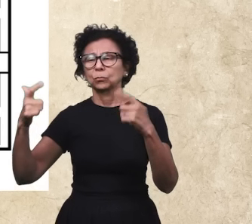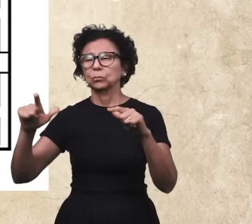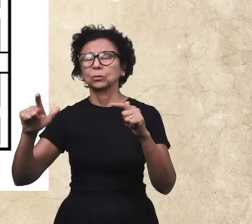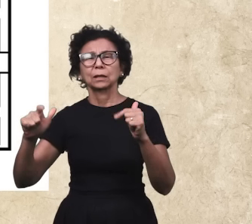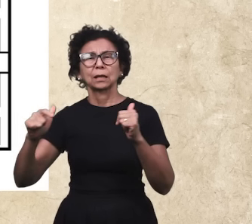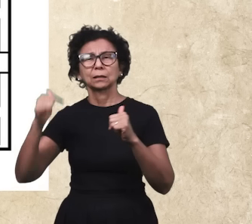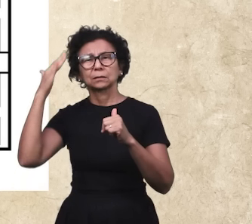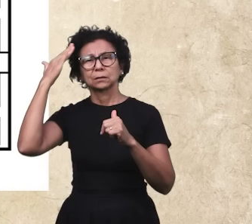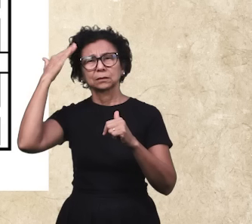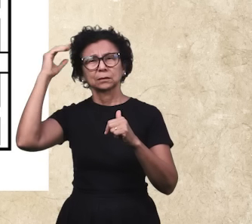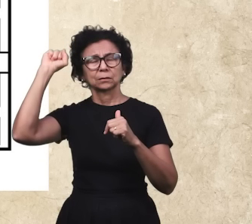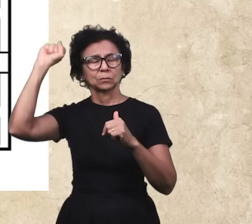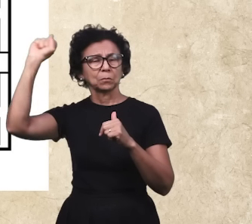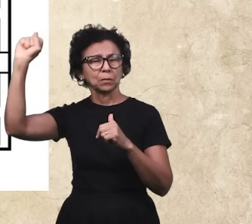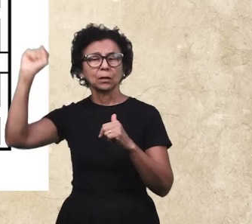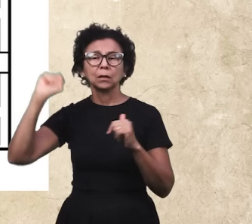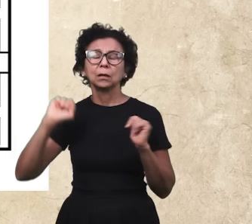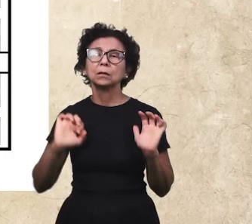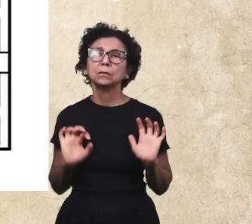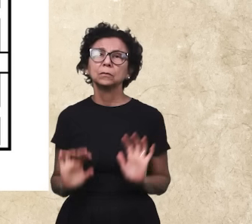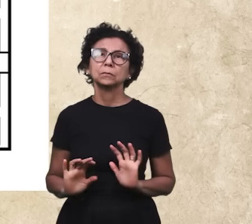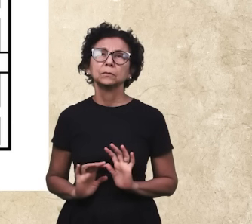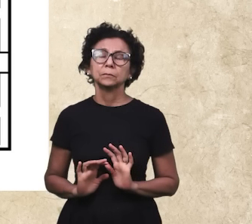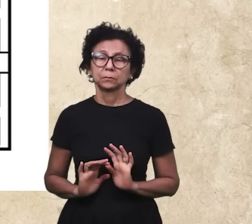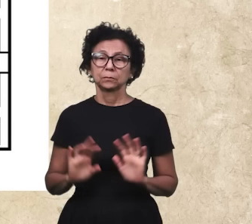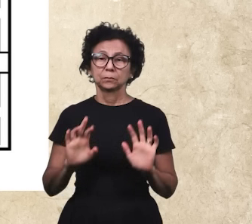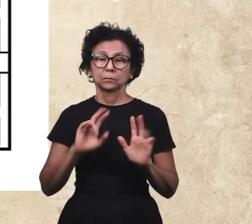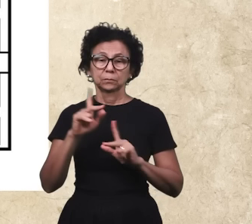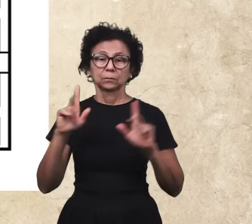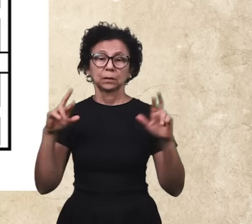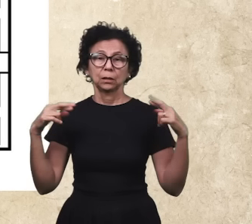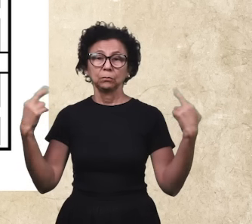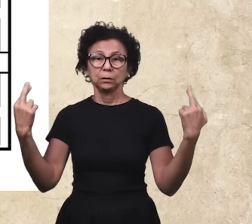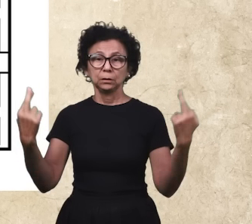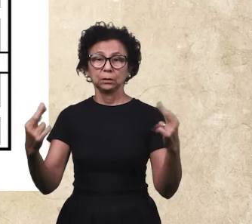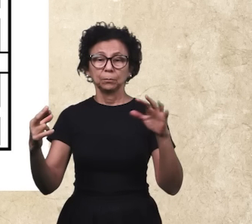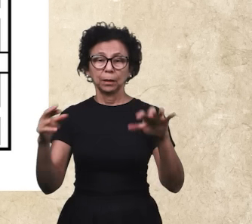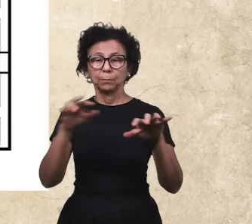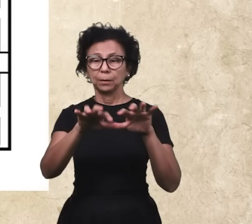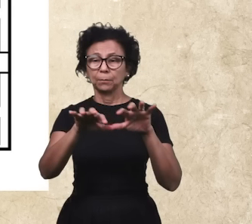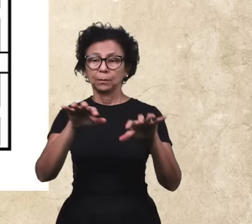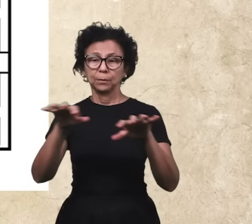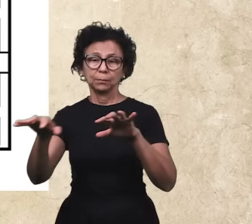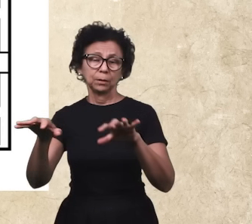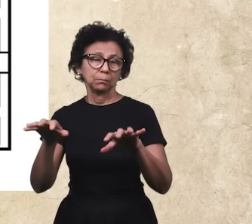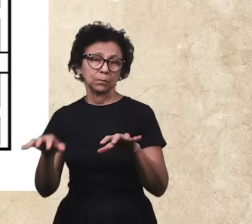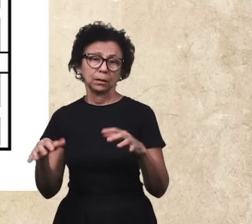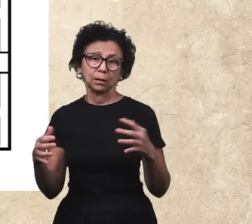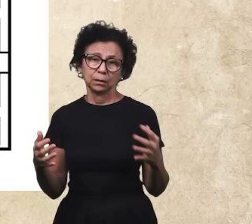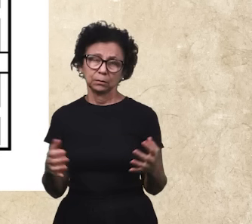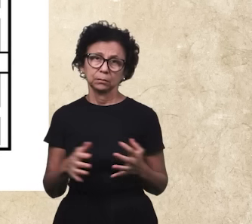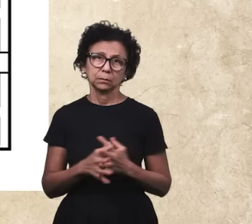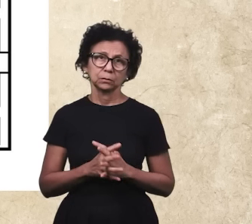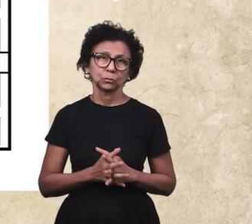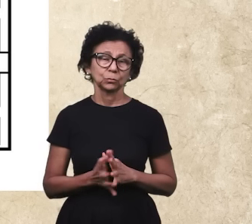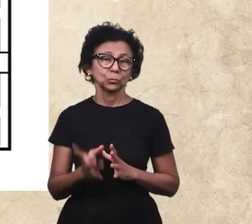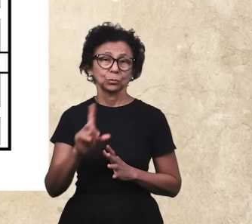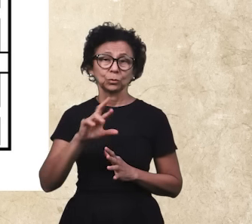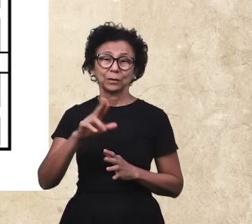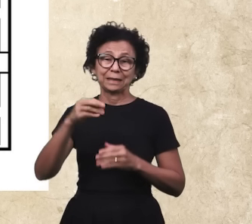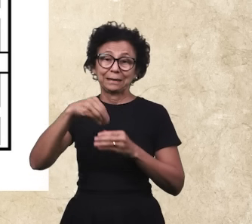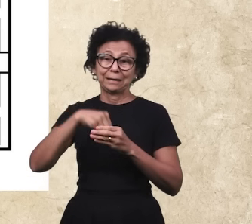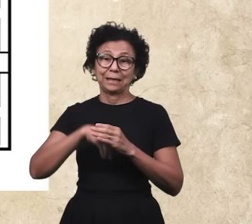pórtico de Salomão, e todos esses lugares o povo se reunia ali, e era considerado reunião no templo. Então,